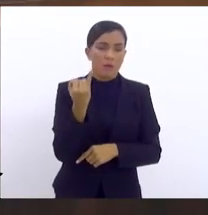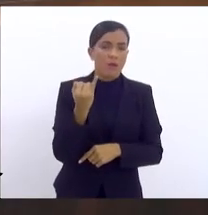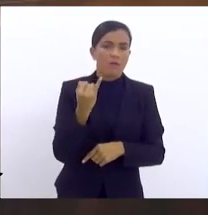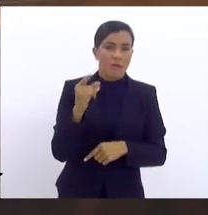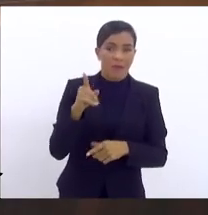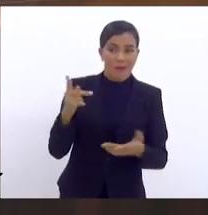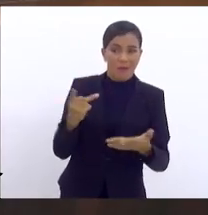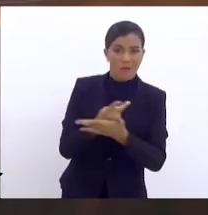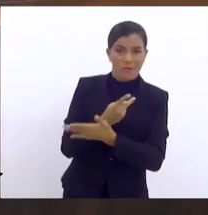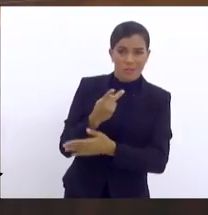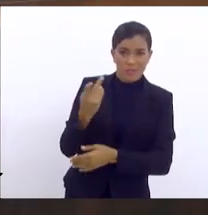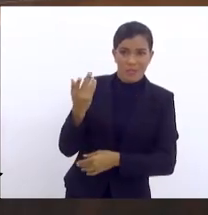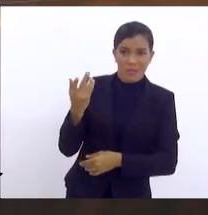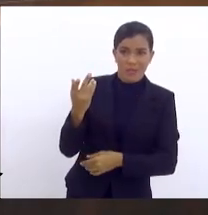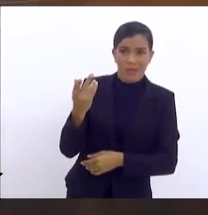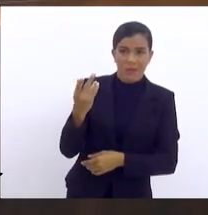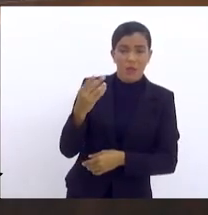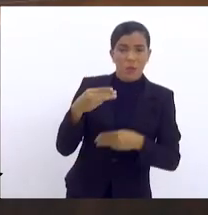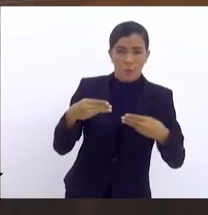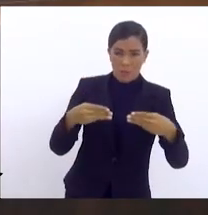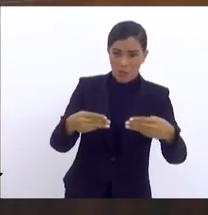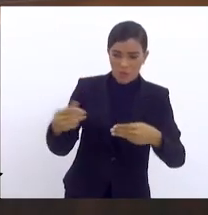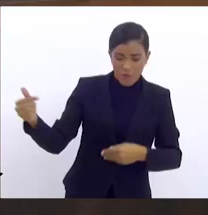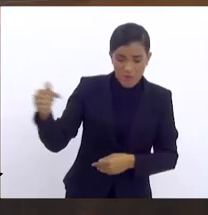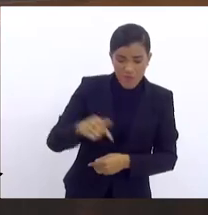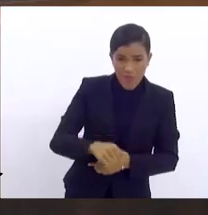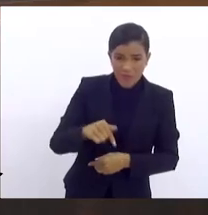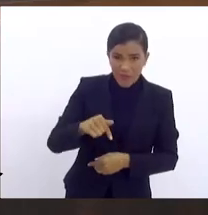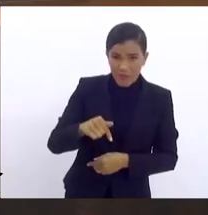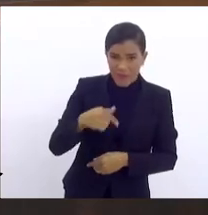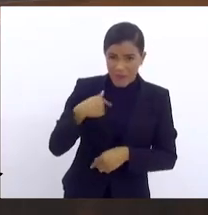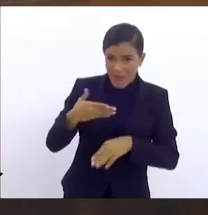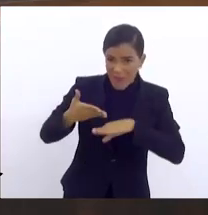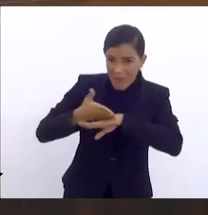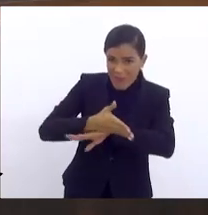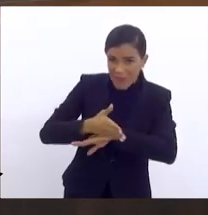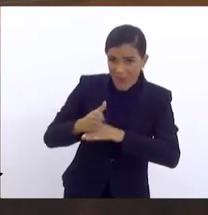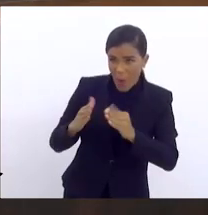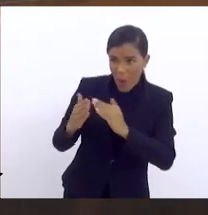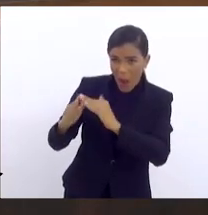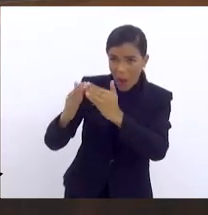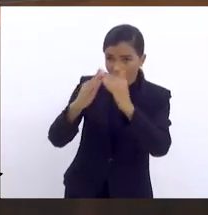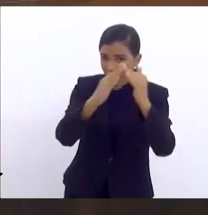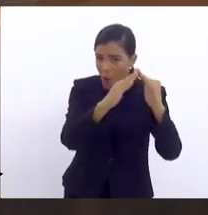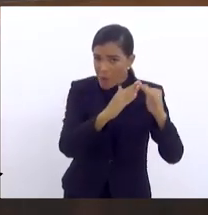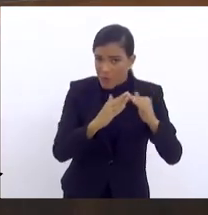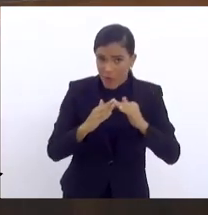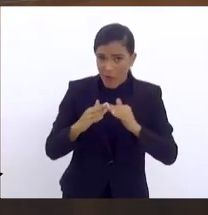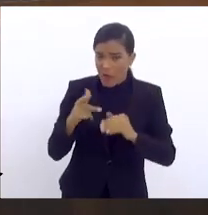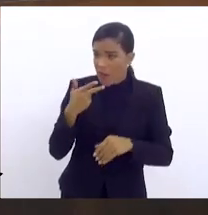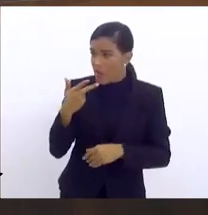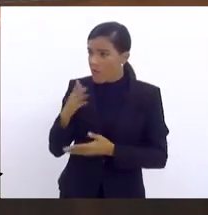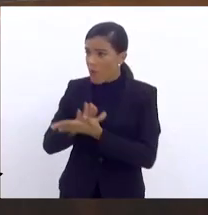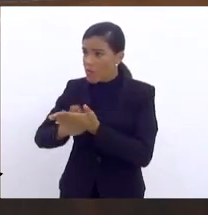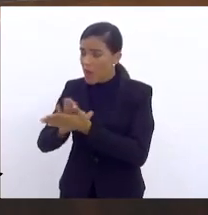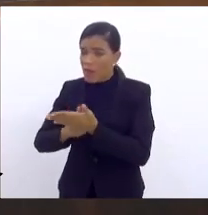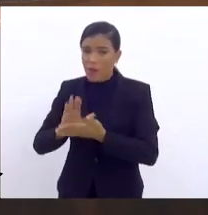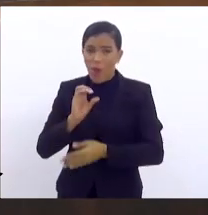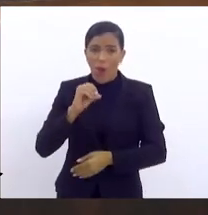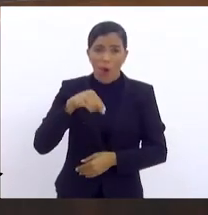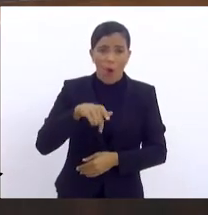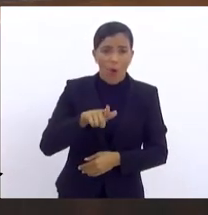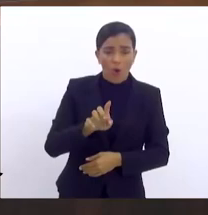teve aquele fato de um ministro vir aqui tentar dentro de uma comunidade da forma como eletrônica interessa e foi falar com alguém de Hong isso foi falar com alguém